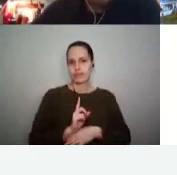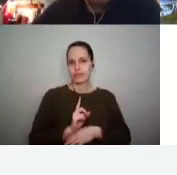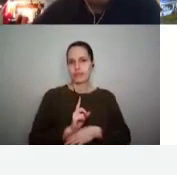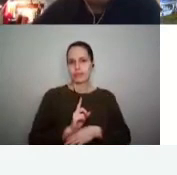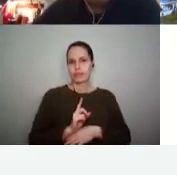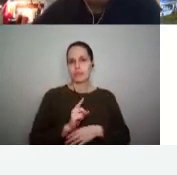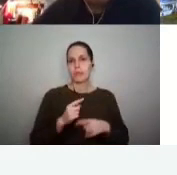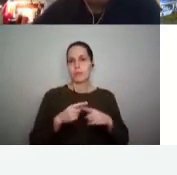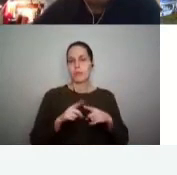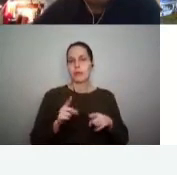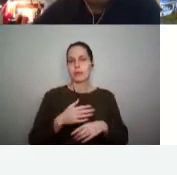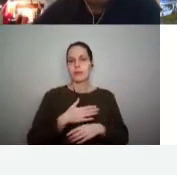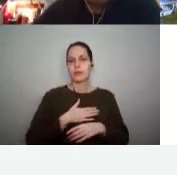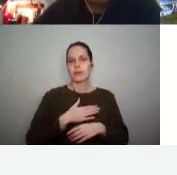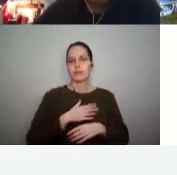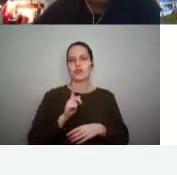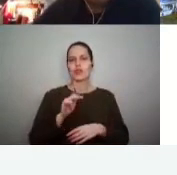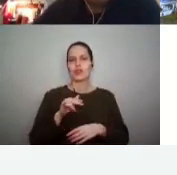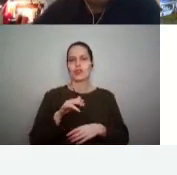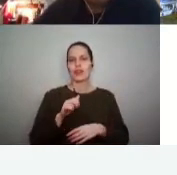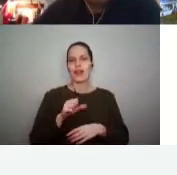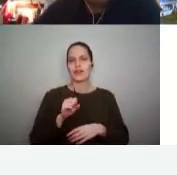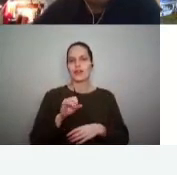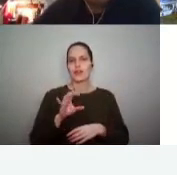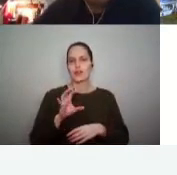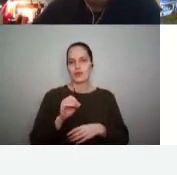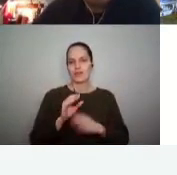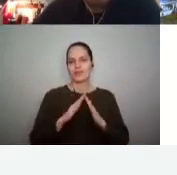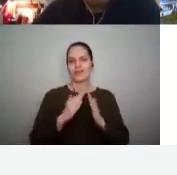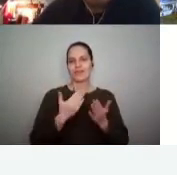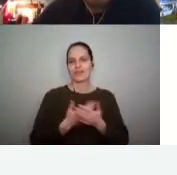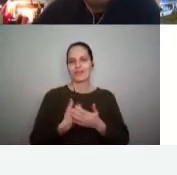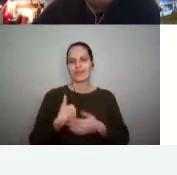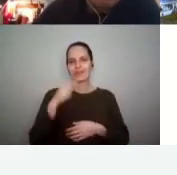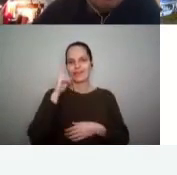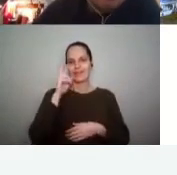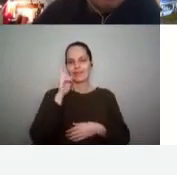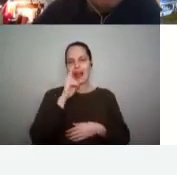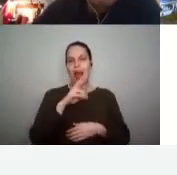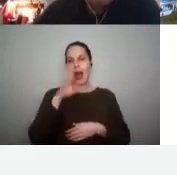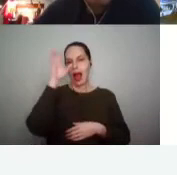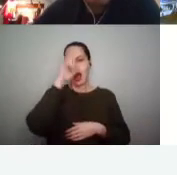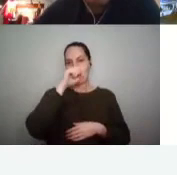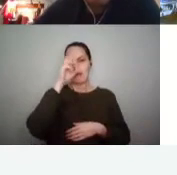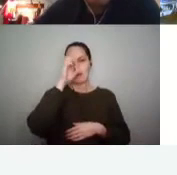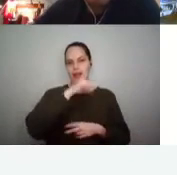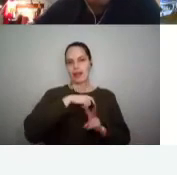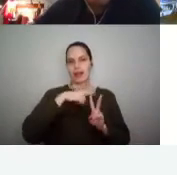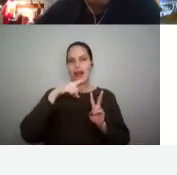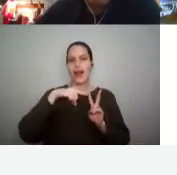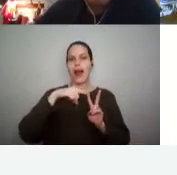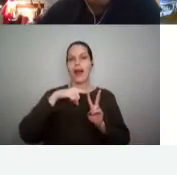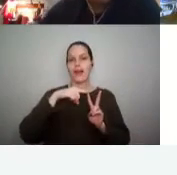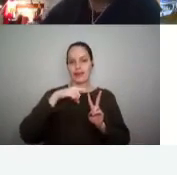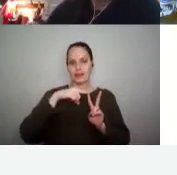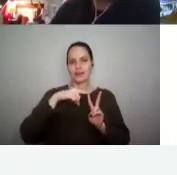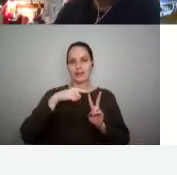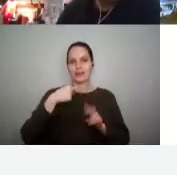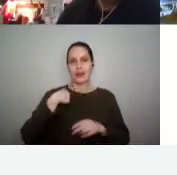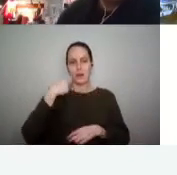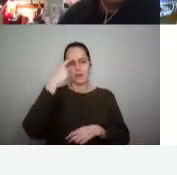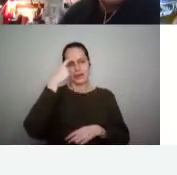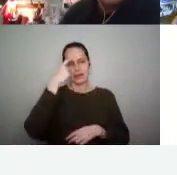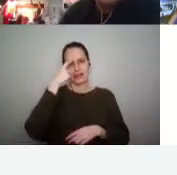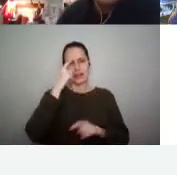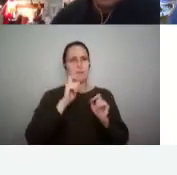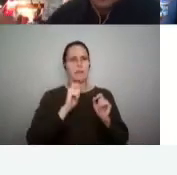no meu ginásio, né? Lembrava quando tinha que aprender raiz quadrada, né? E eu pensava, quem será o desgraçado que inventou